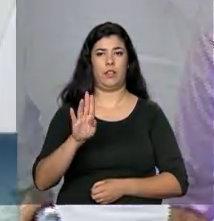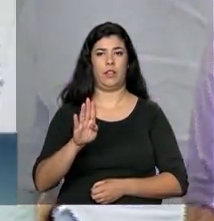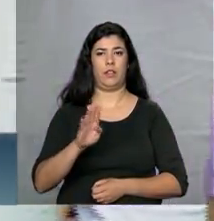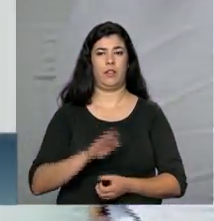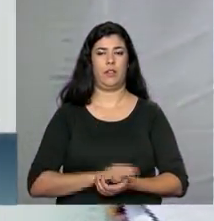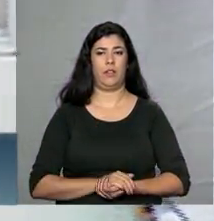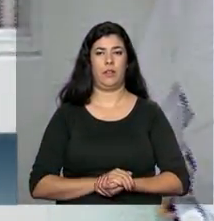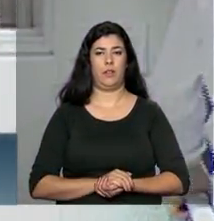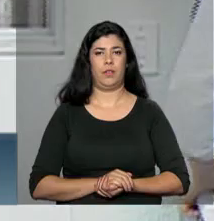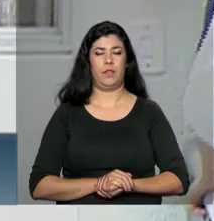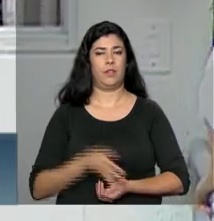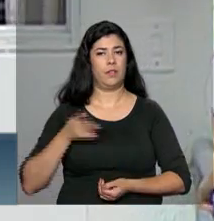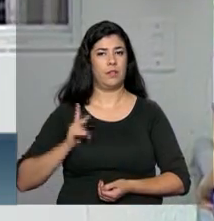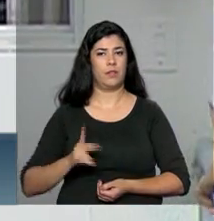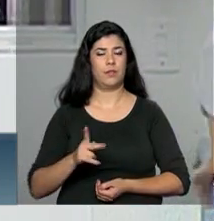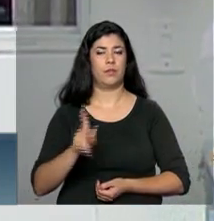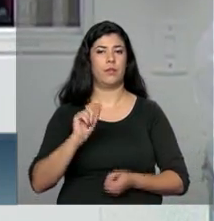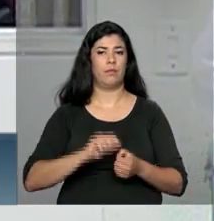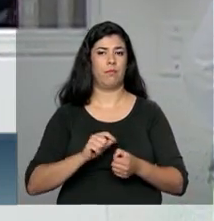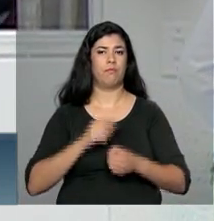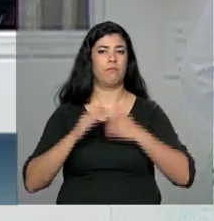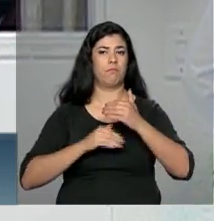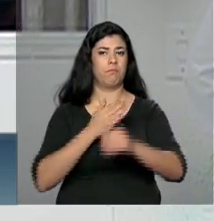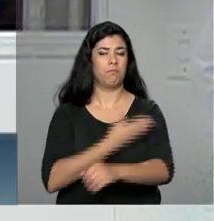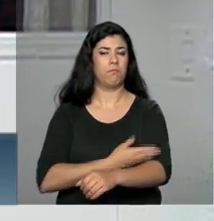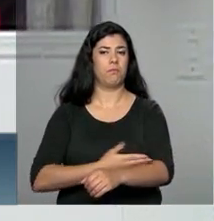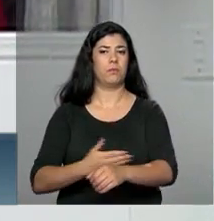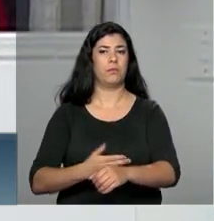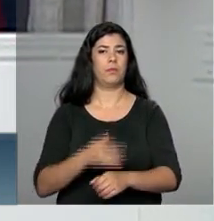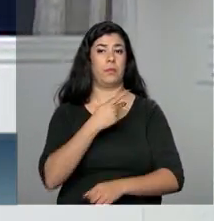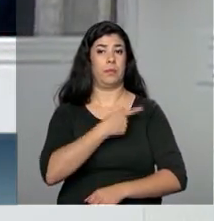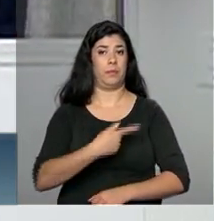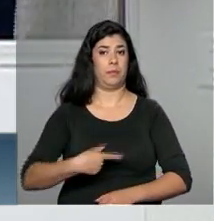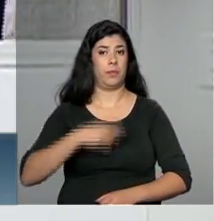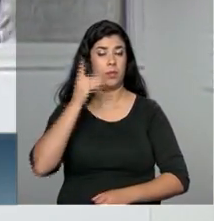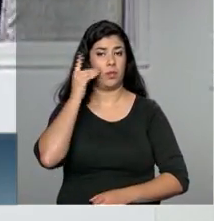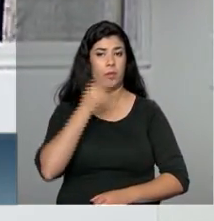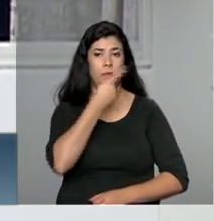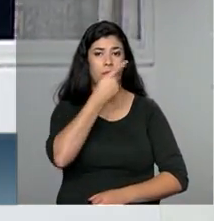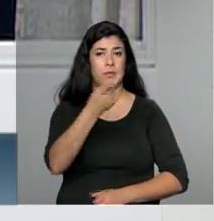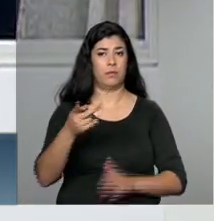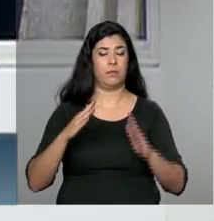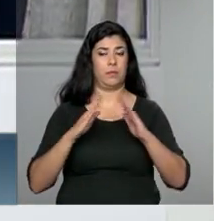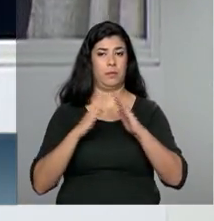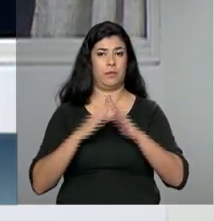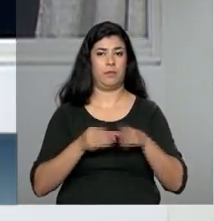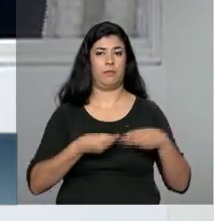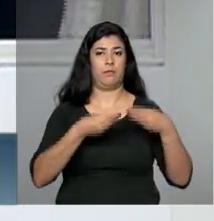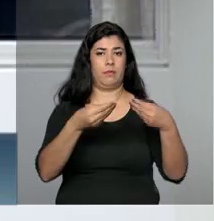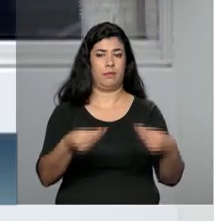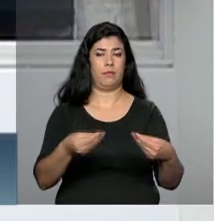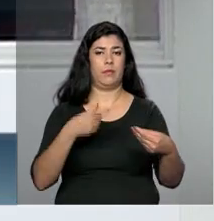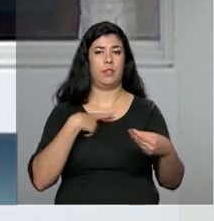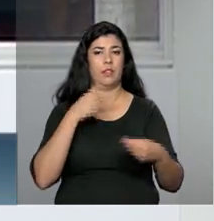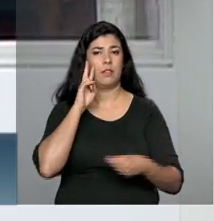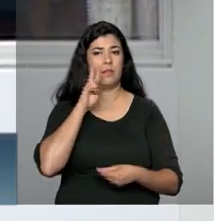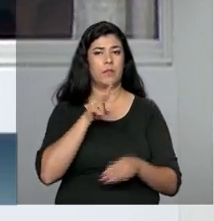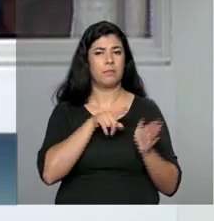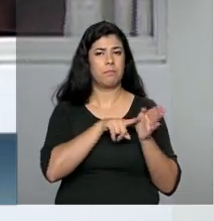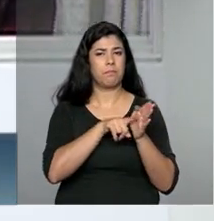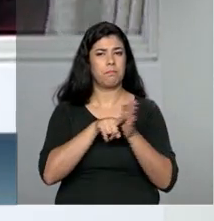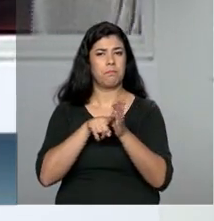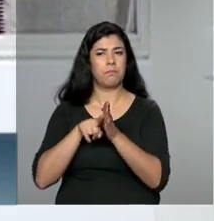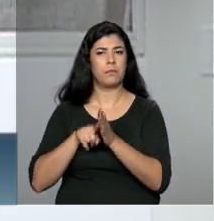Cassab como sempre faz a presidenta Dilma Roussef visita à unidades que são entregues faz uma espécie de vistoria